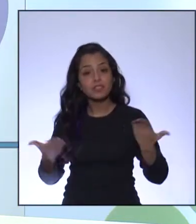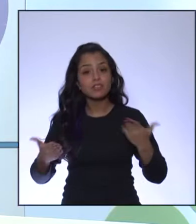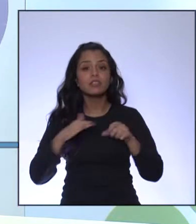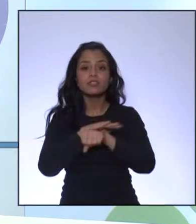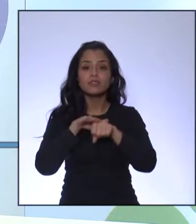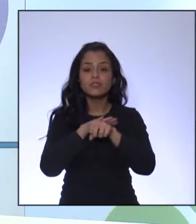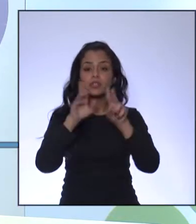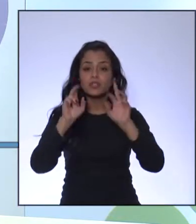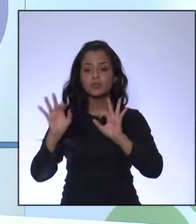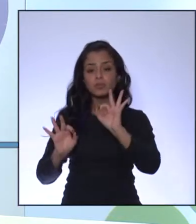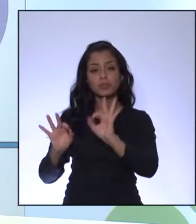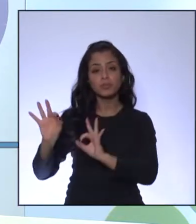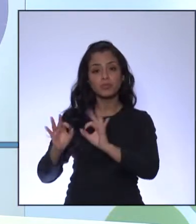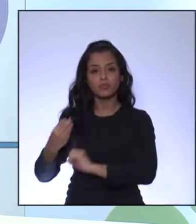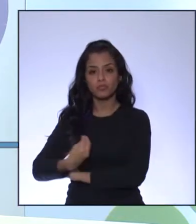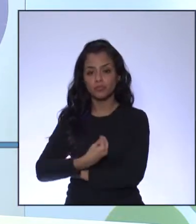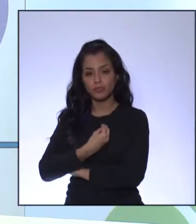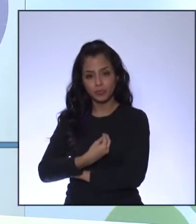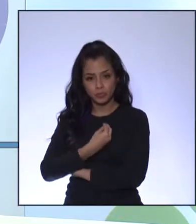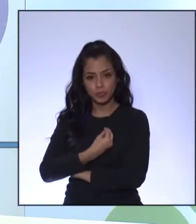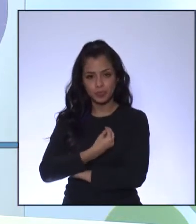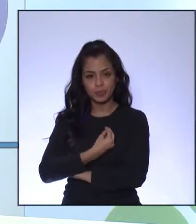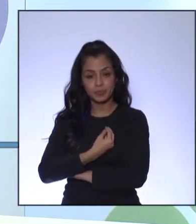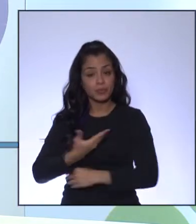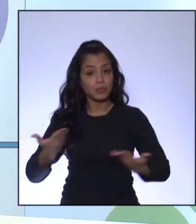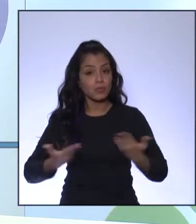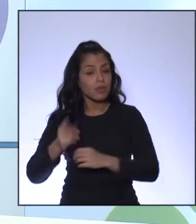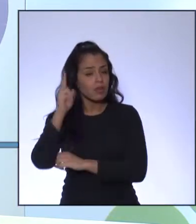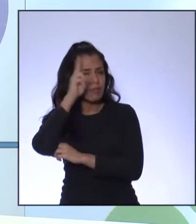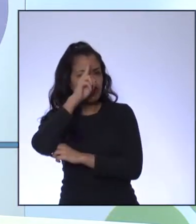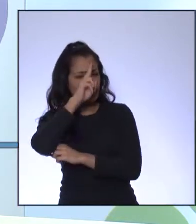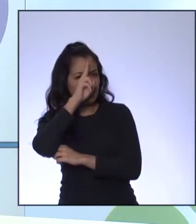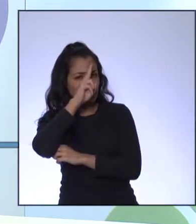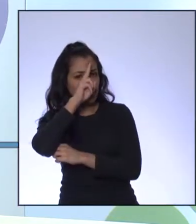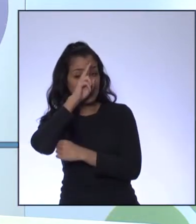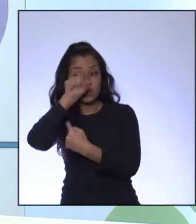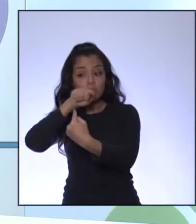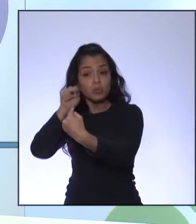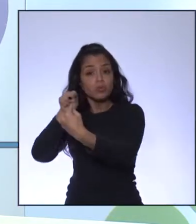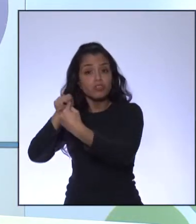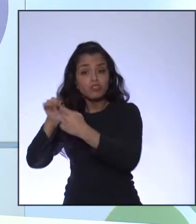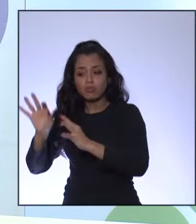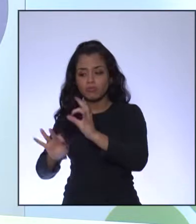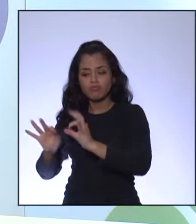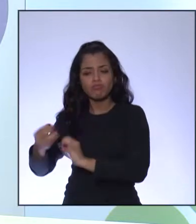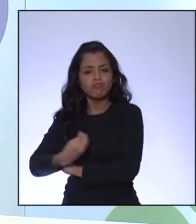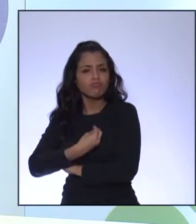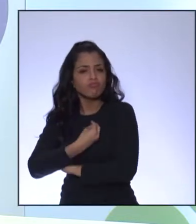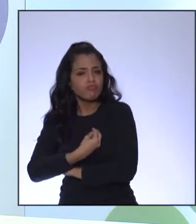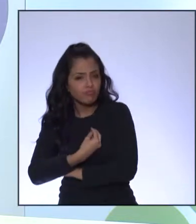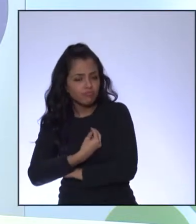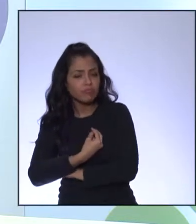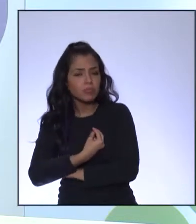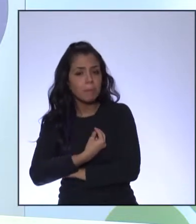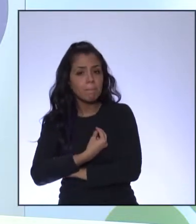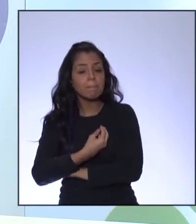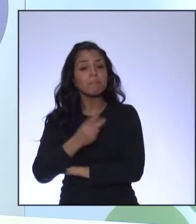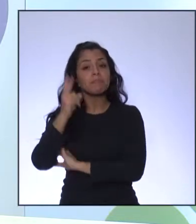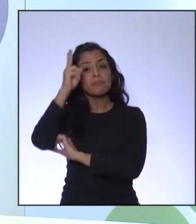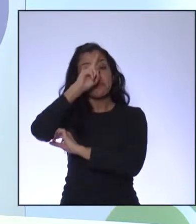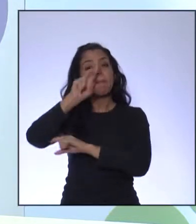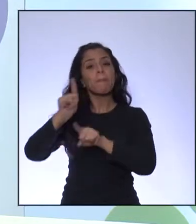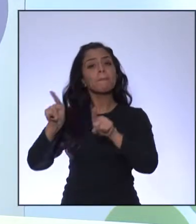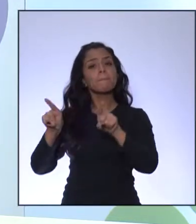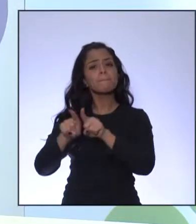sobre projeto de vida. A gente vai lembrar um pouco qual que é o objetivo do projeto de vida, lembrar um